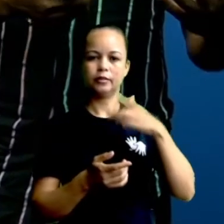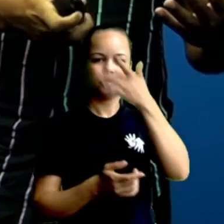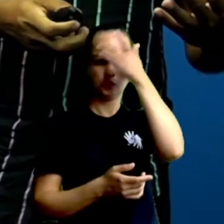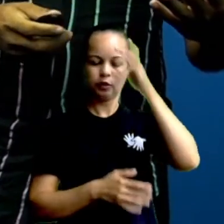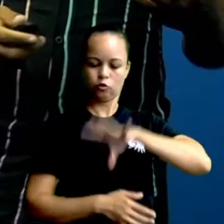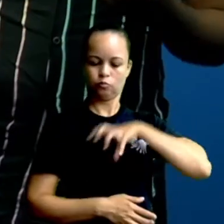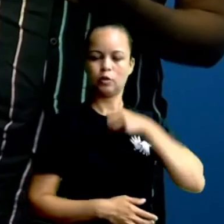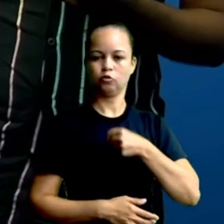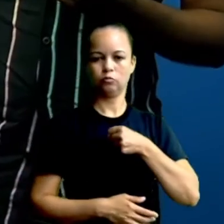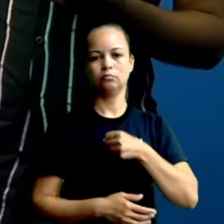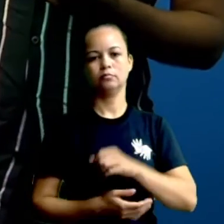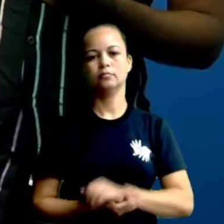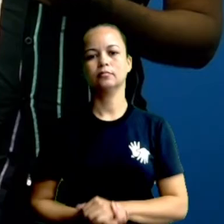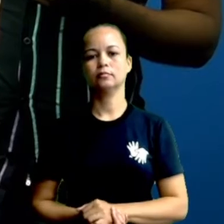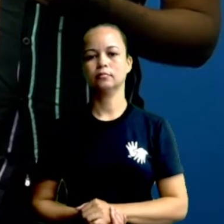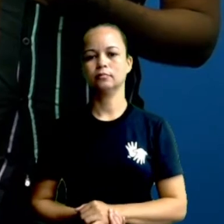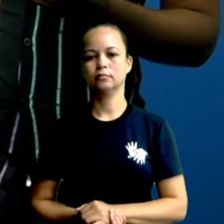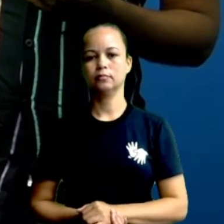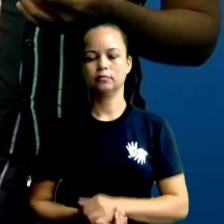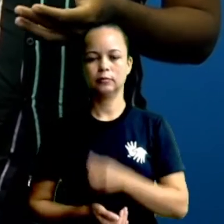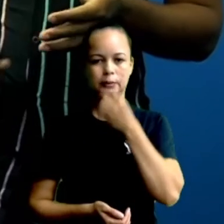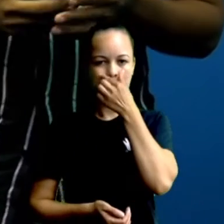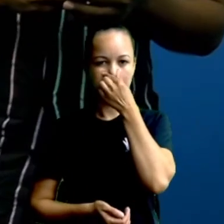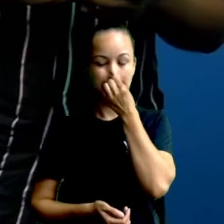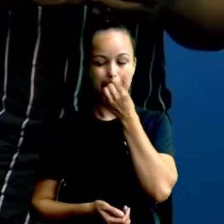mais corajosos.